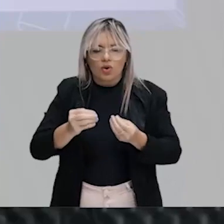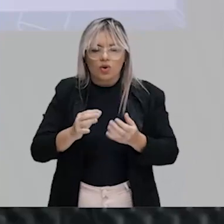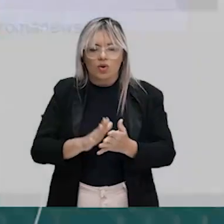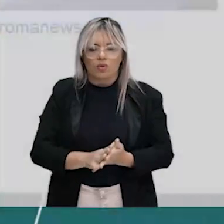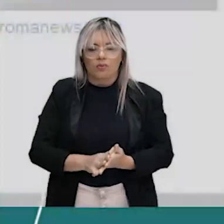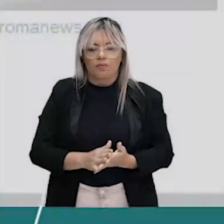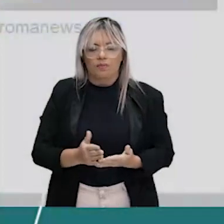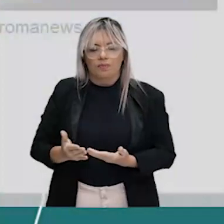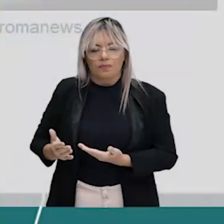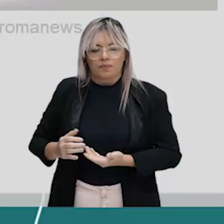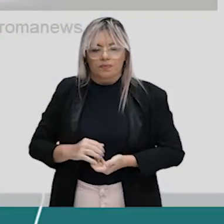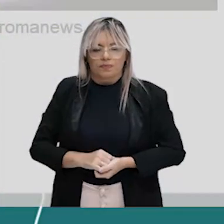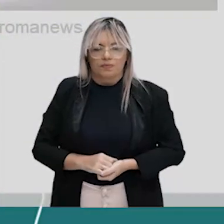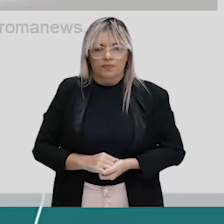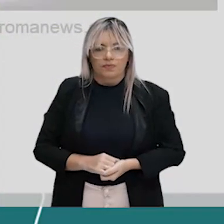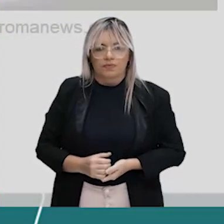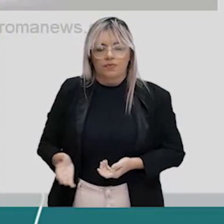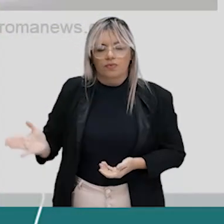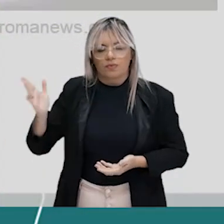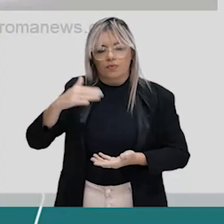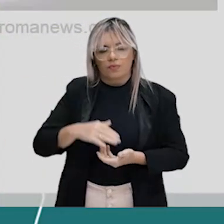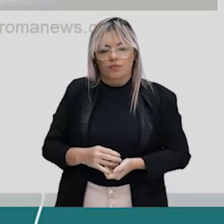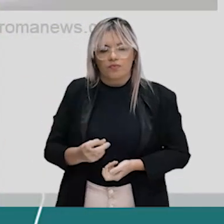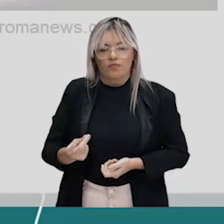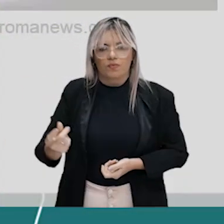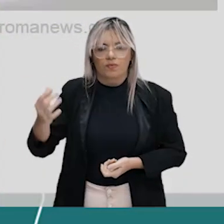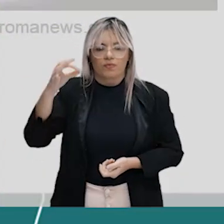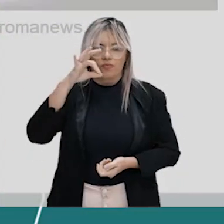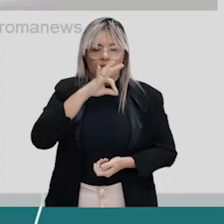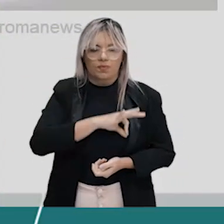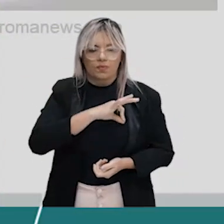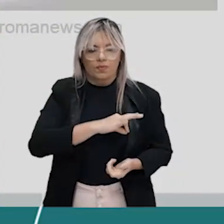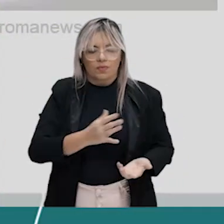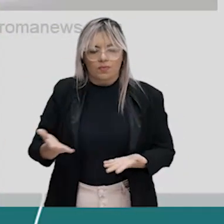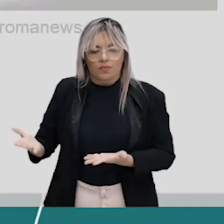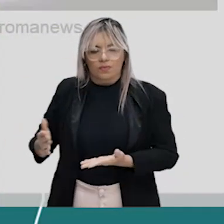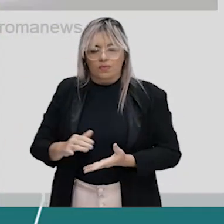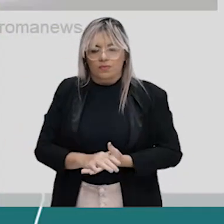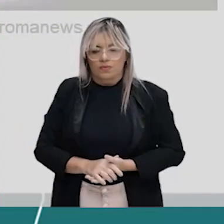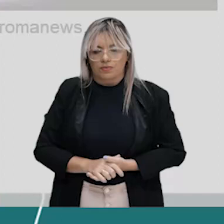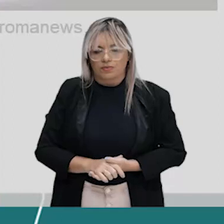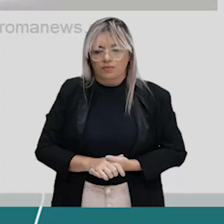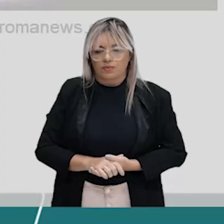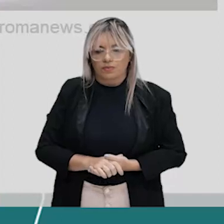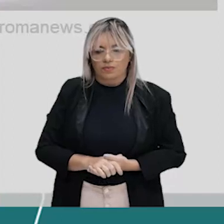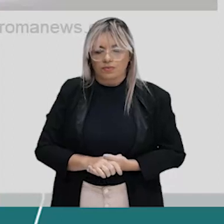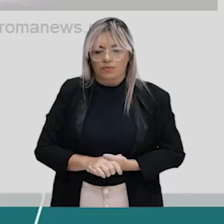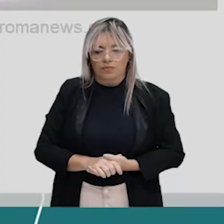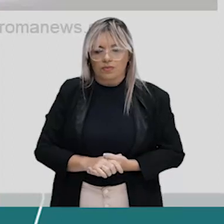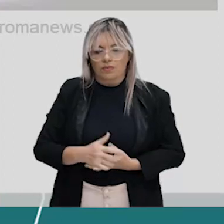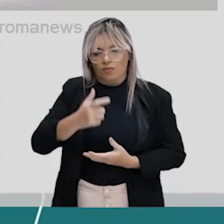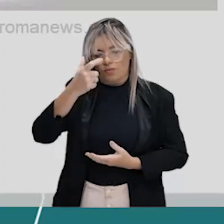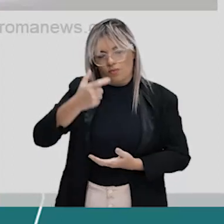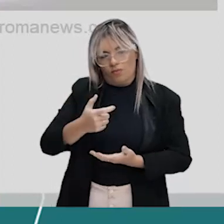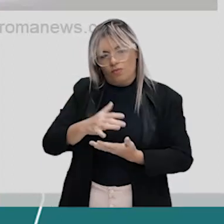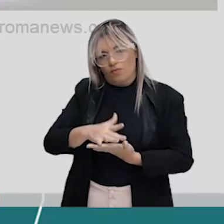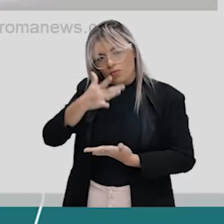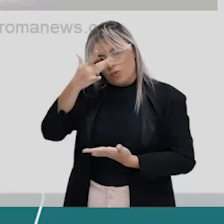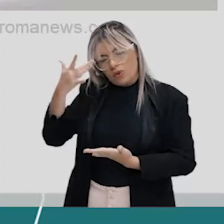certo? Vamos aqui para os ganhos salariais, ó. Aí eu trouxe aqui um atleta aqui do